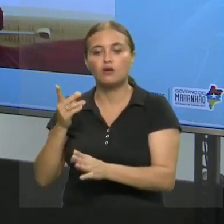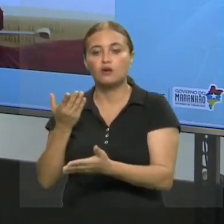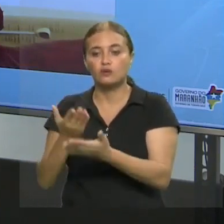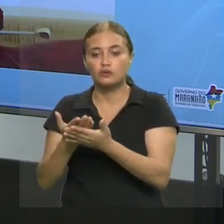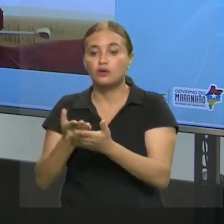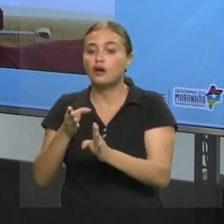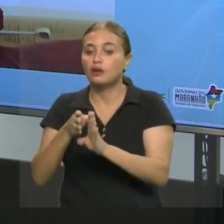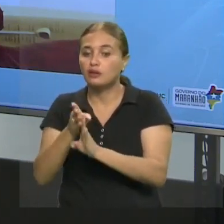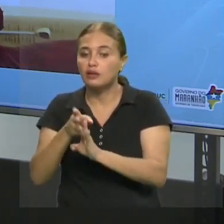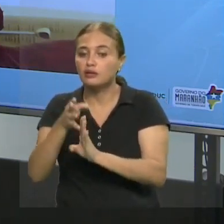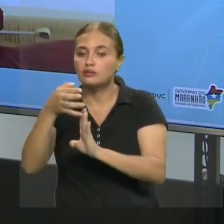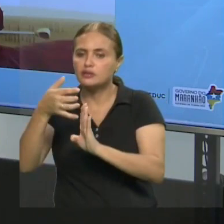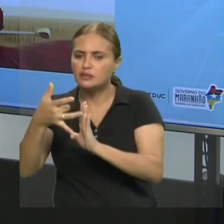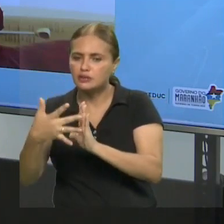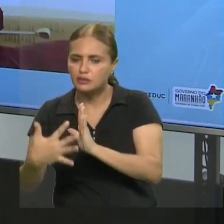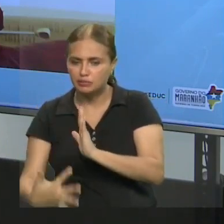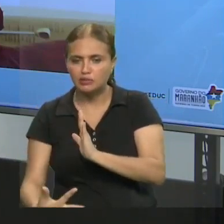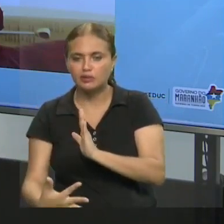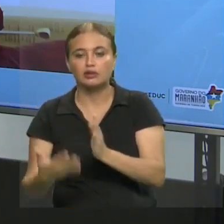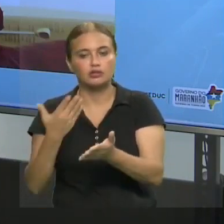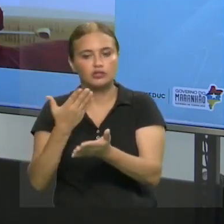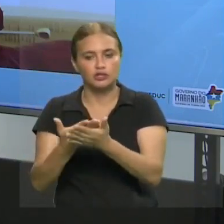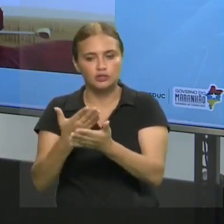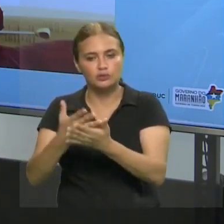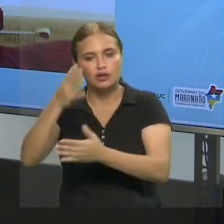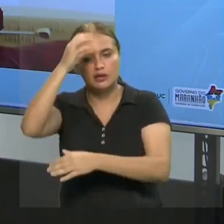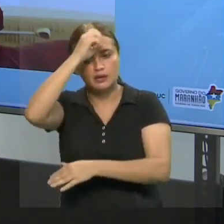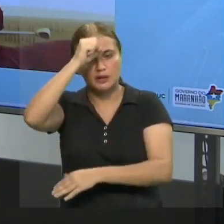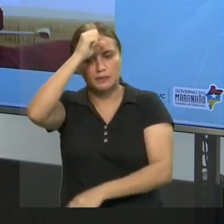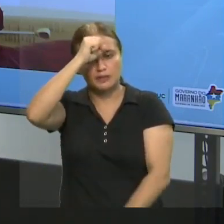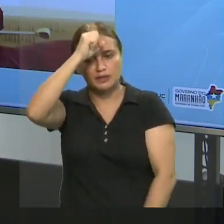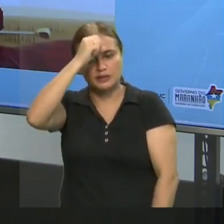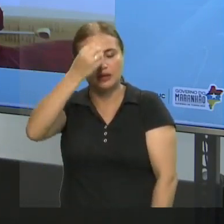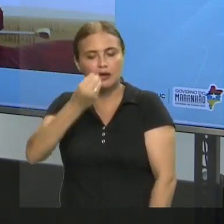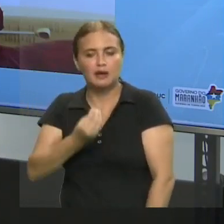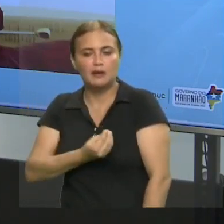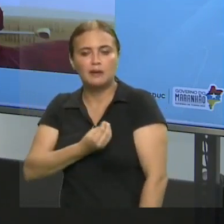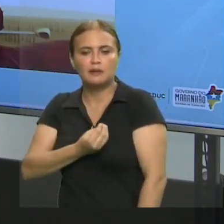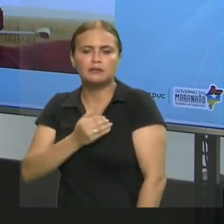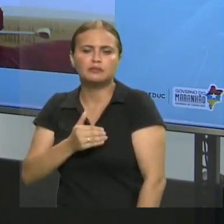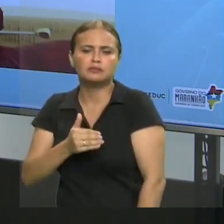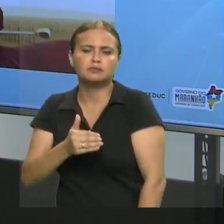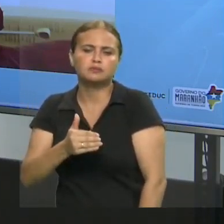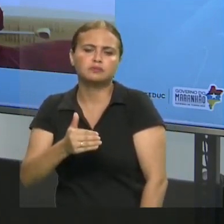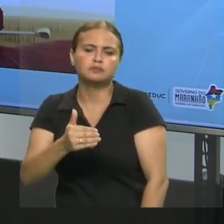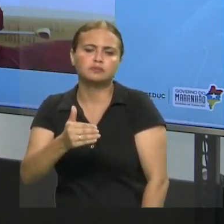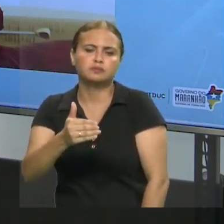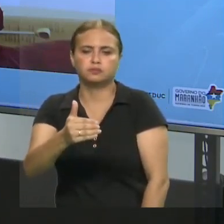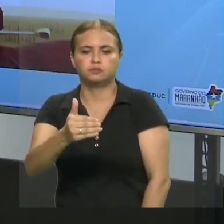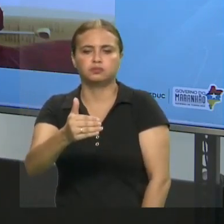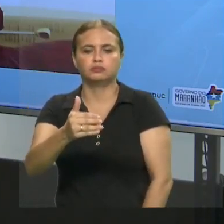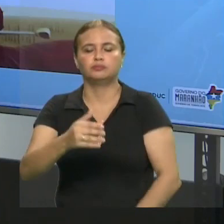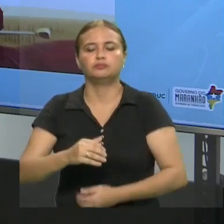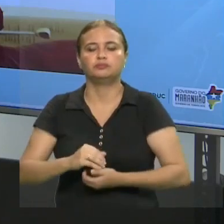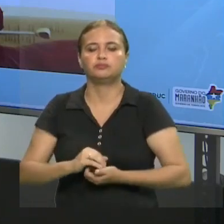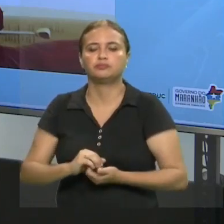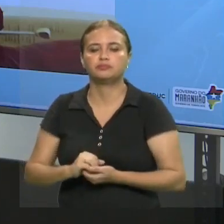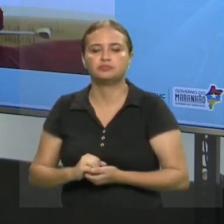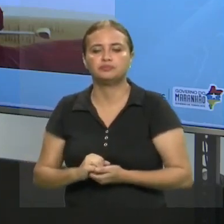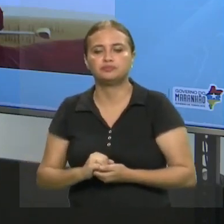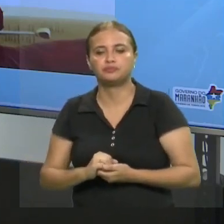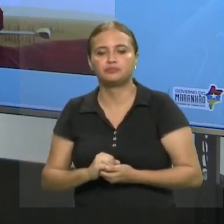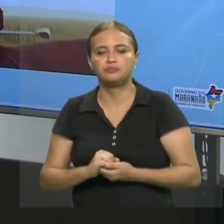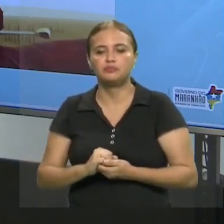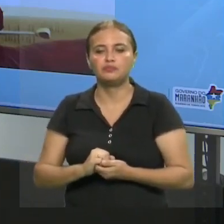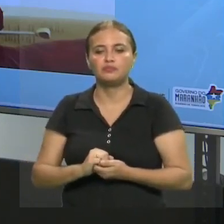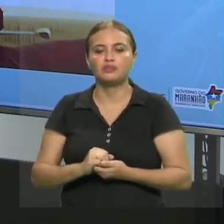assim, você pode tem que estudar, mas o que você tem que aprender é para a sua vida toda, não é simplesmente para uma ação ou um único momento da sua vida. Então assim,